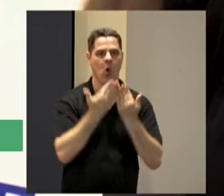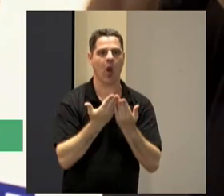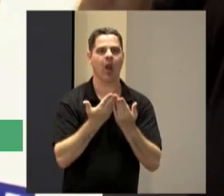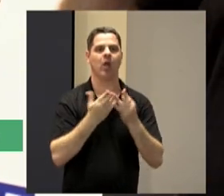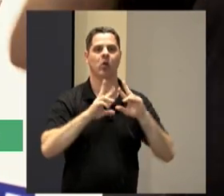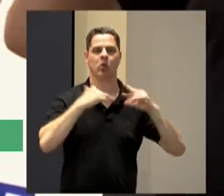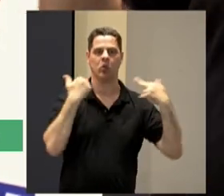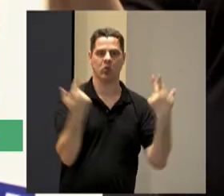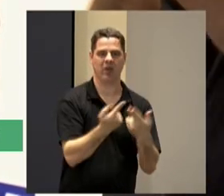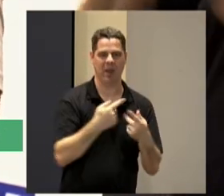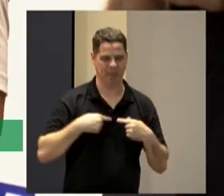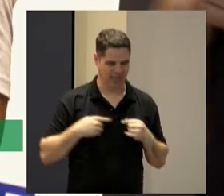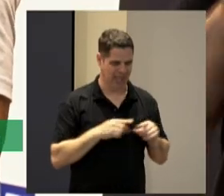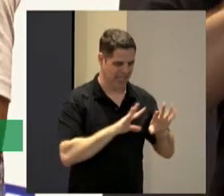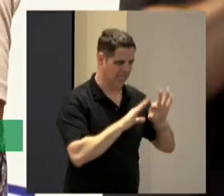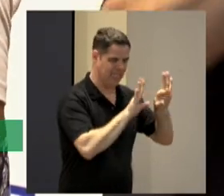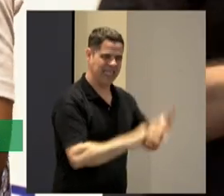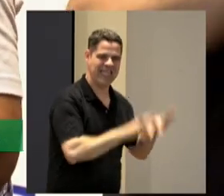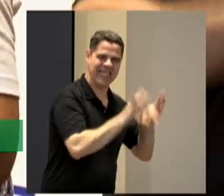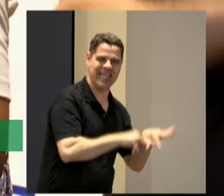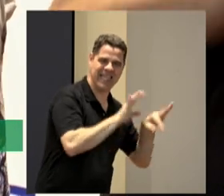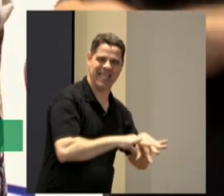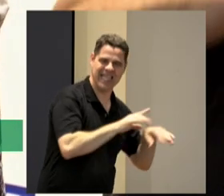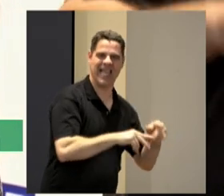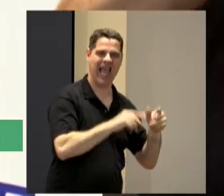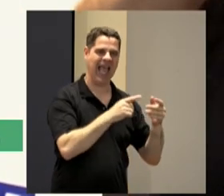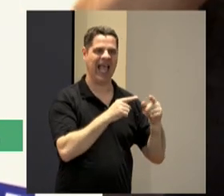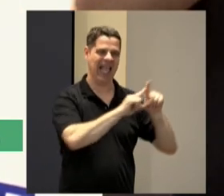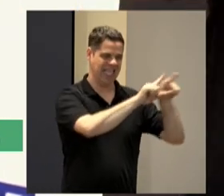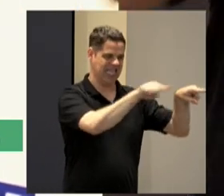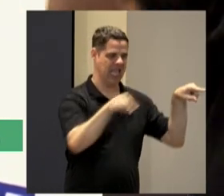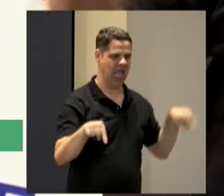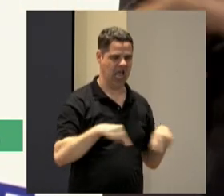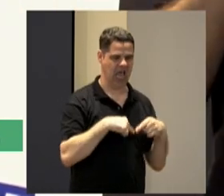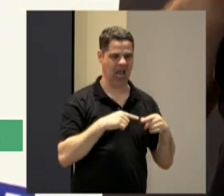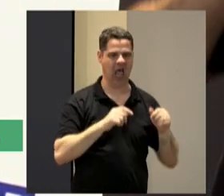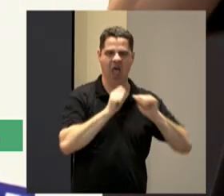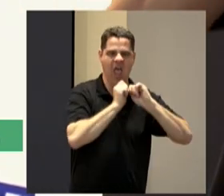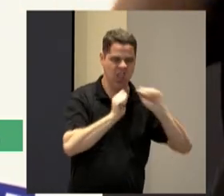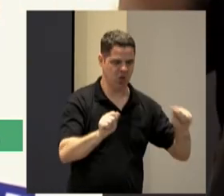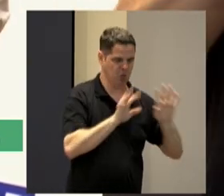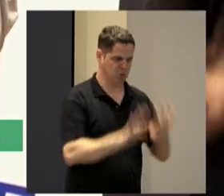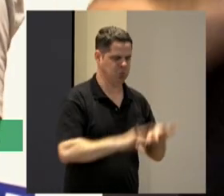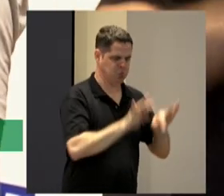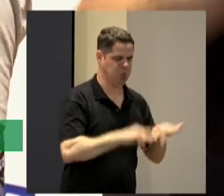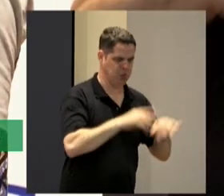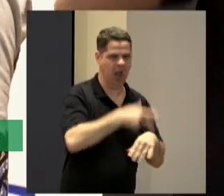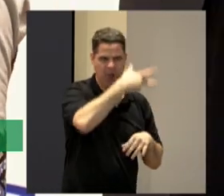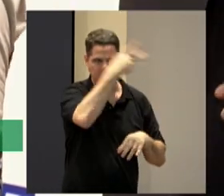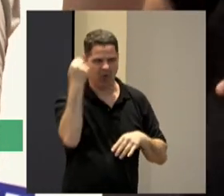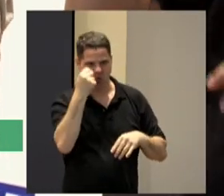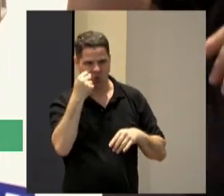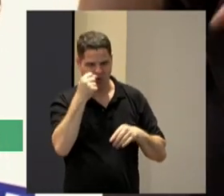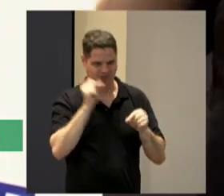escrita em uma sala, a partir de um contrato frio de uma assessora, a prefeitura e o